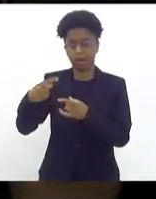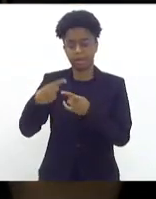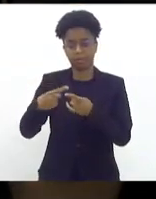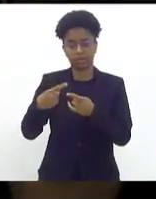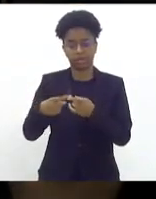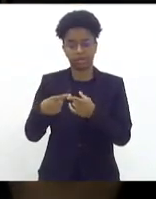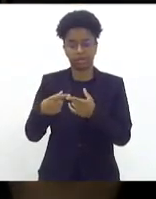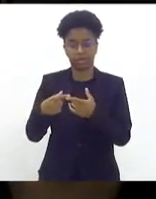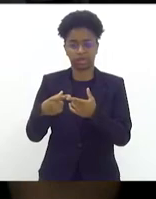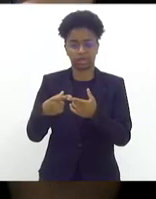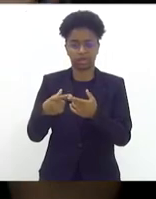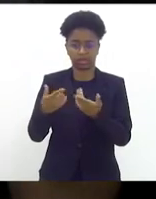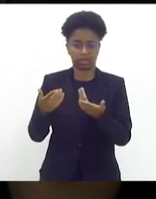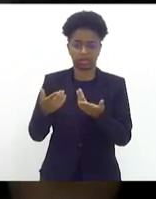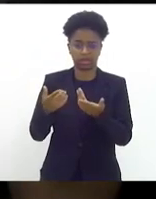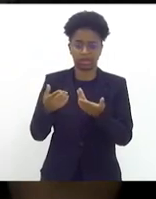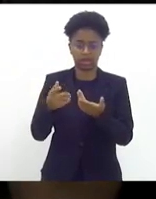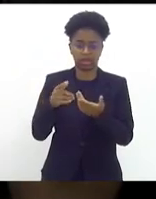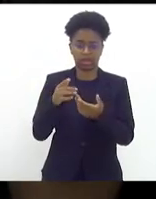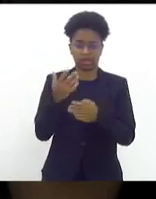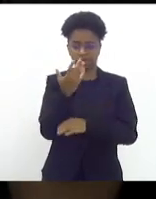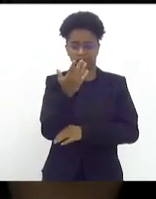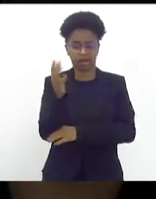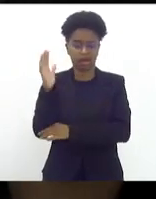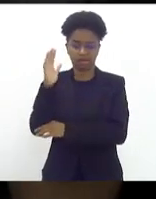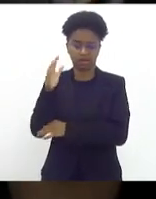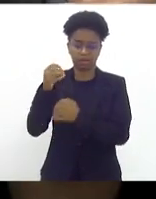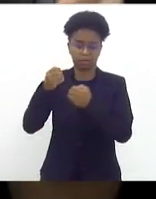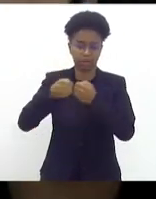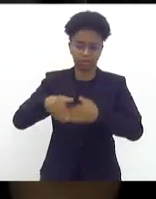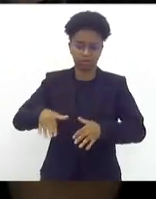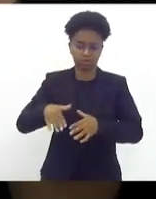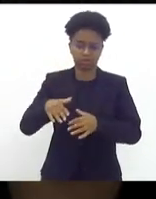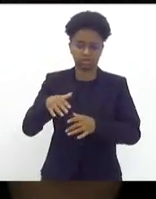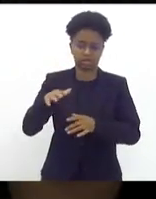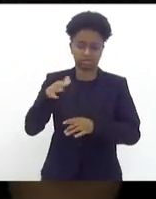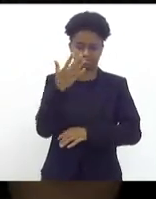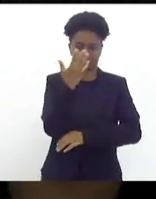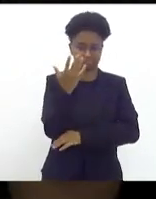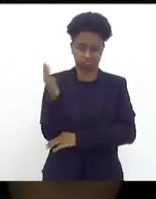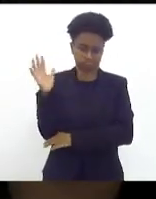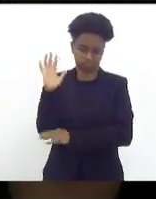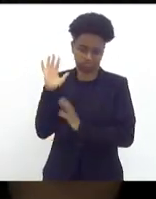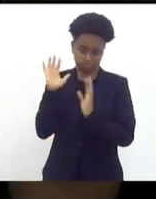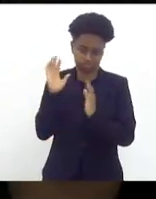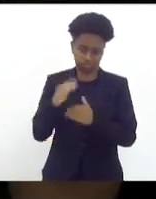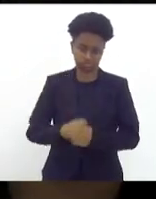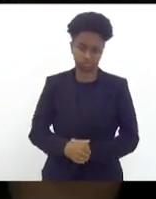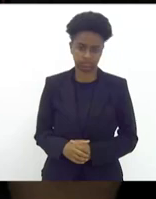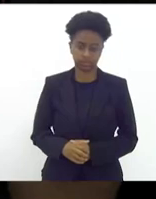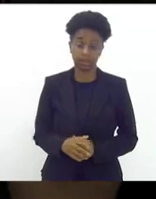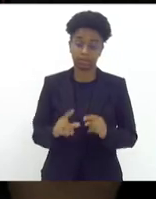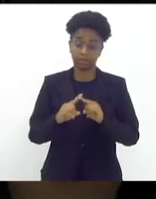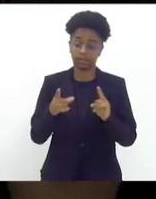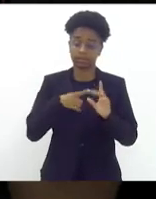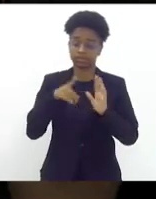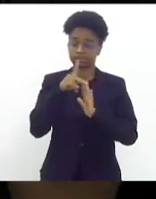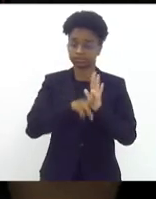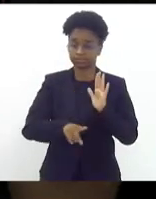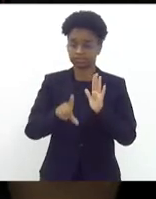exógena seria daninha, poderia promover desequilíbrio, etc. E teve um projeto de